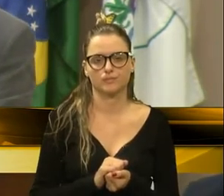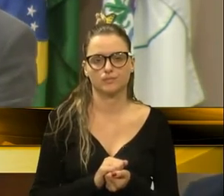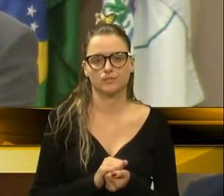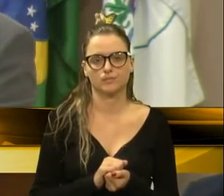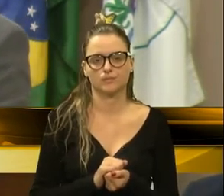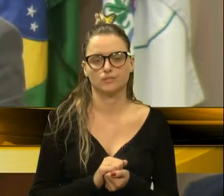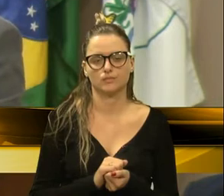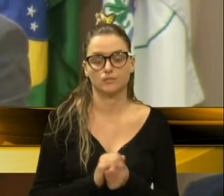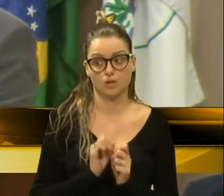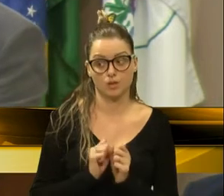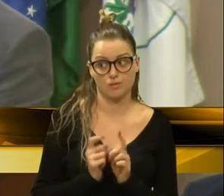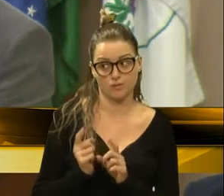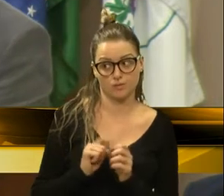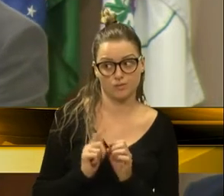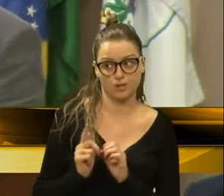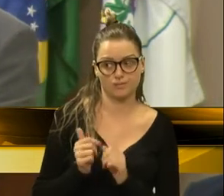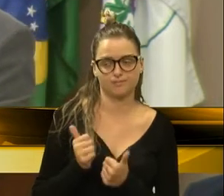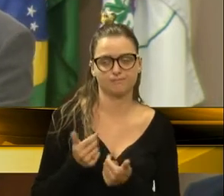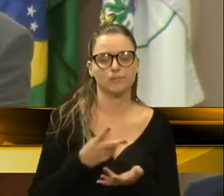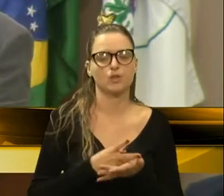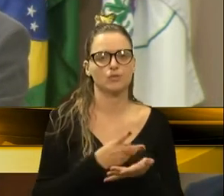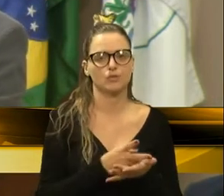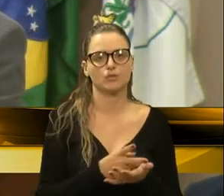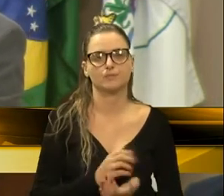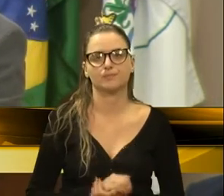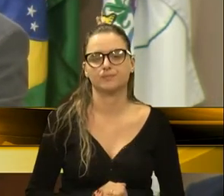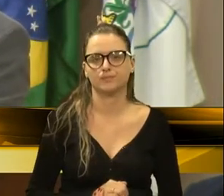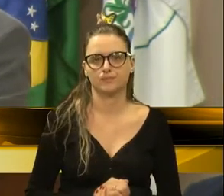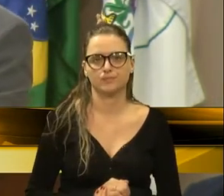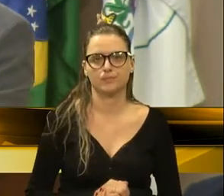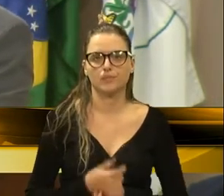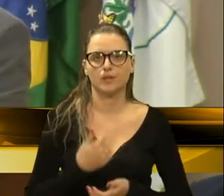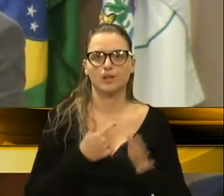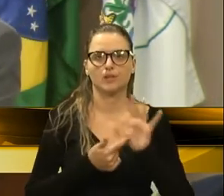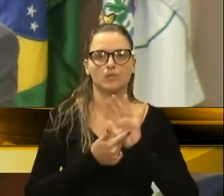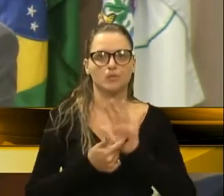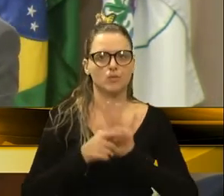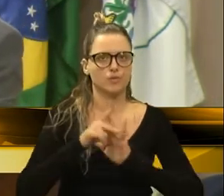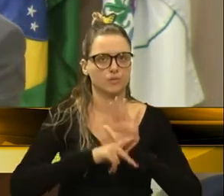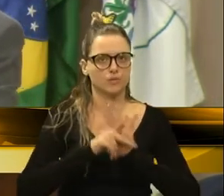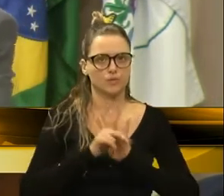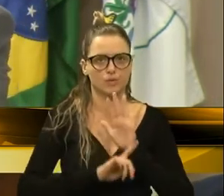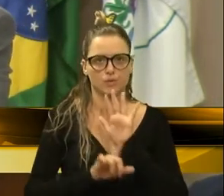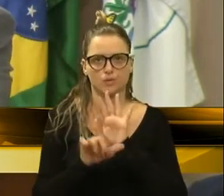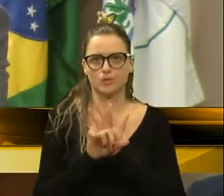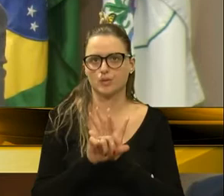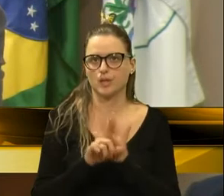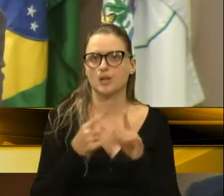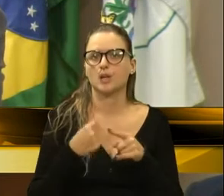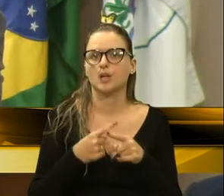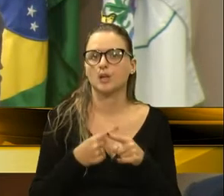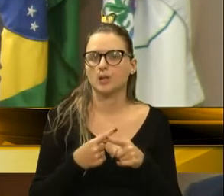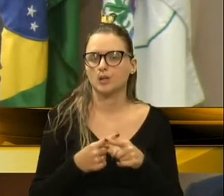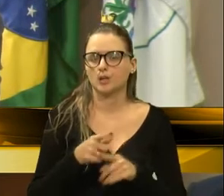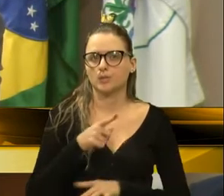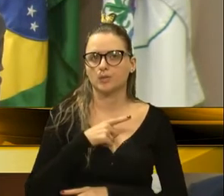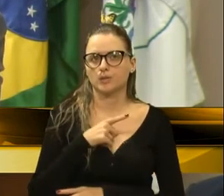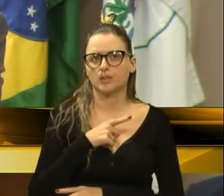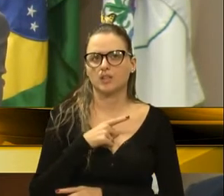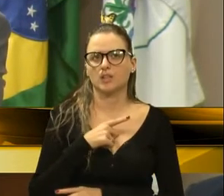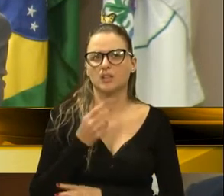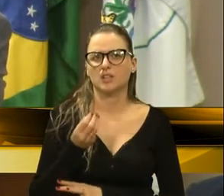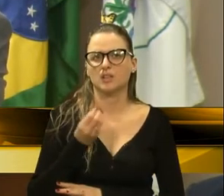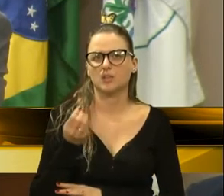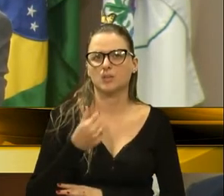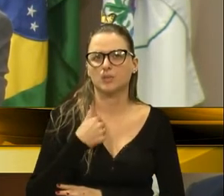Pode ser? Segue em frente. Então, eu vou apresentar um projeto de lei, porque existe o... Como é que eu estava falando?